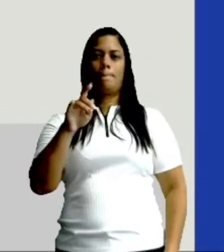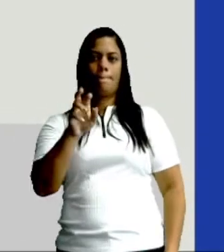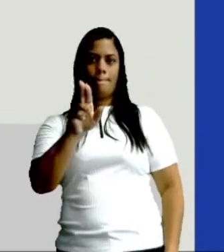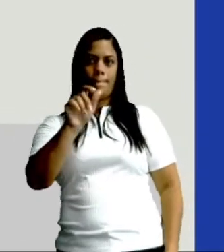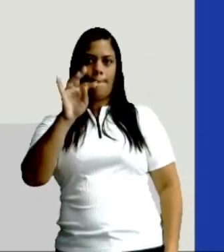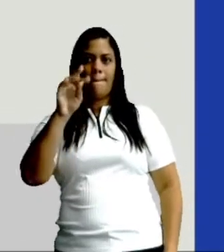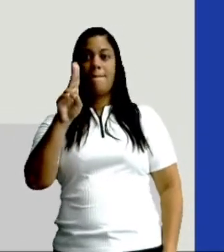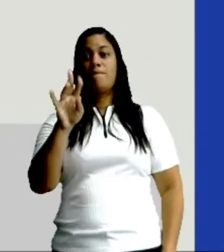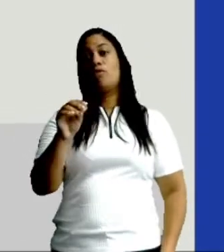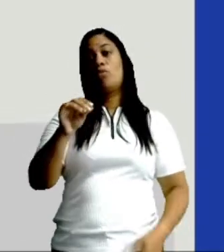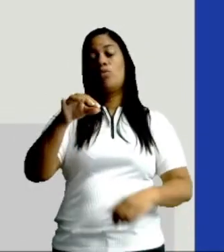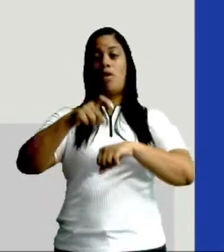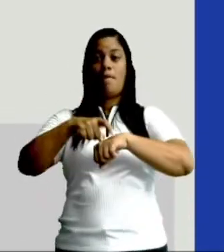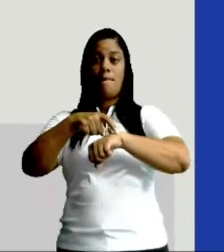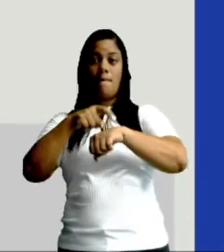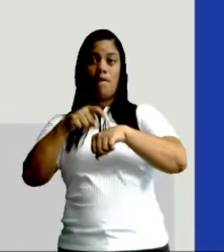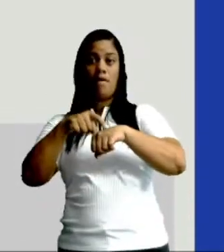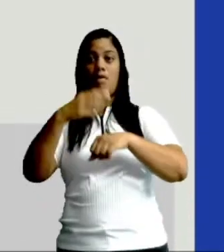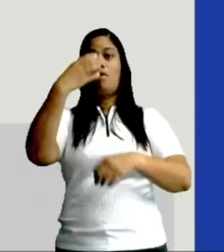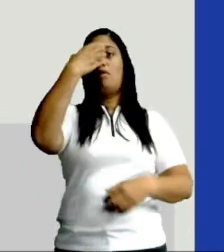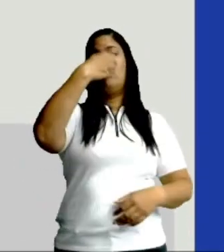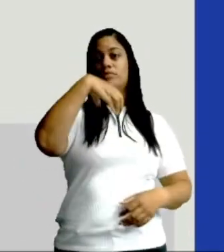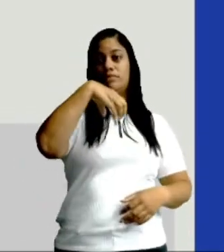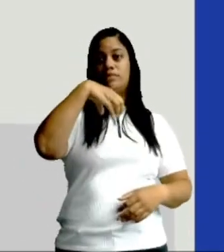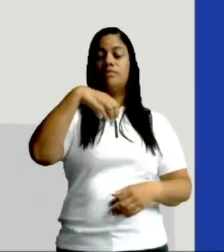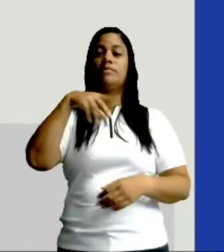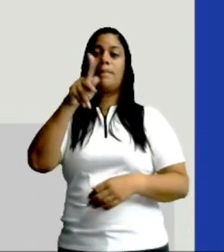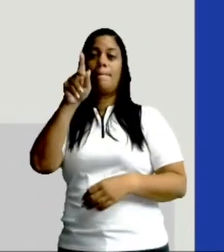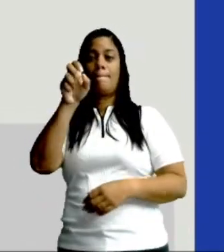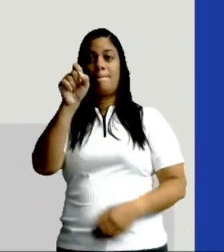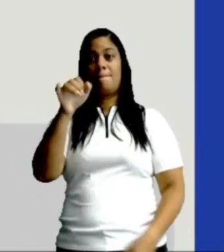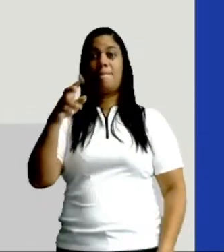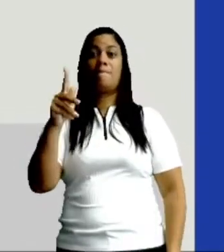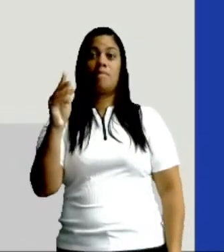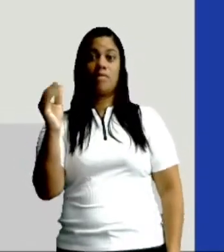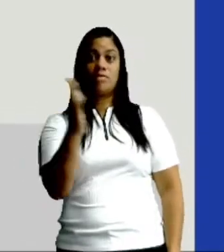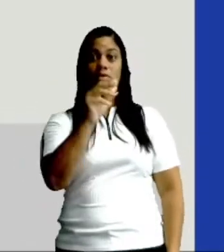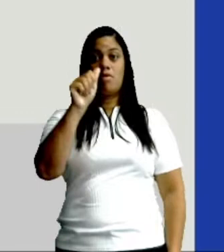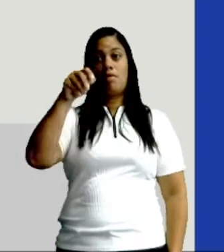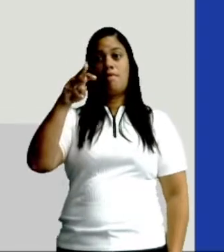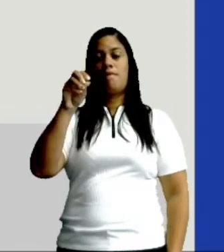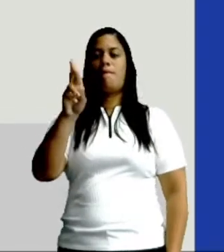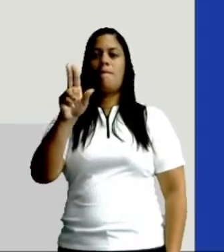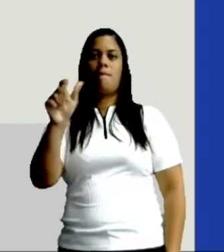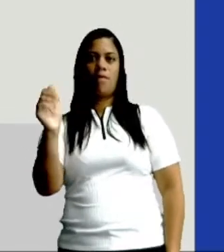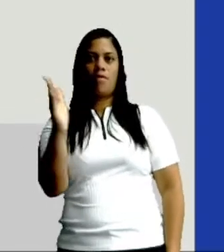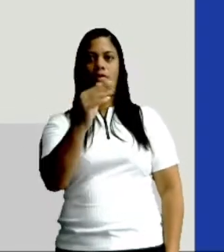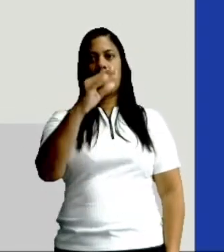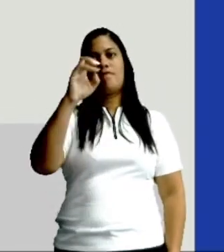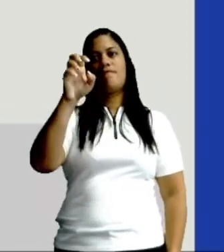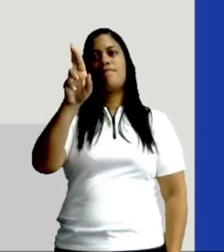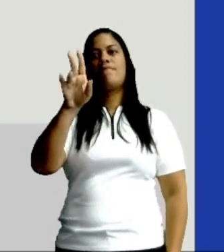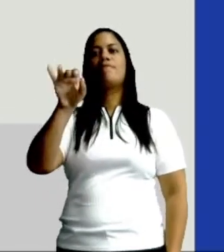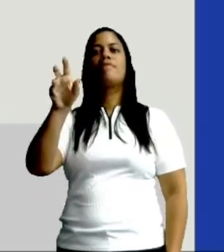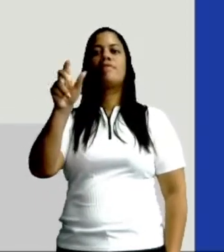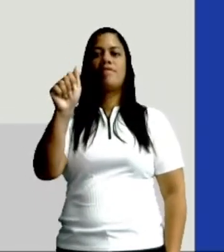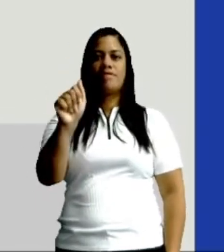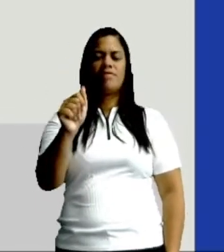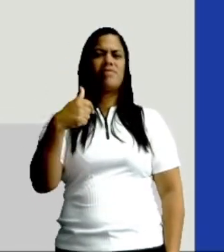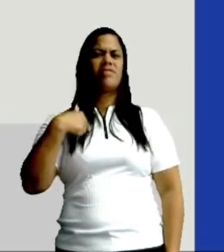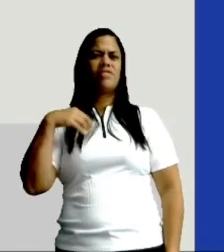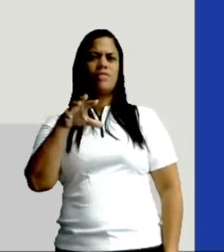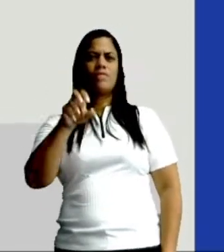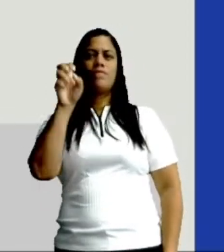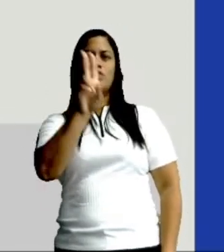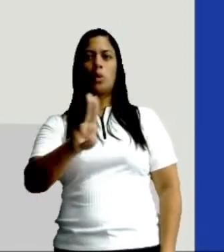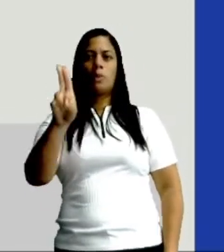como morango, maçã, pêssego, amora, framboesas e cerejas. Se eu pego uma